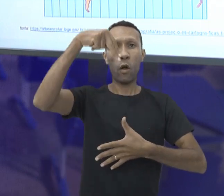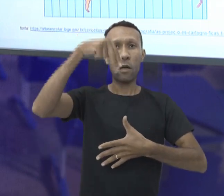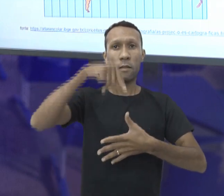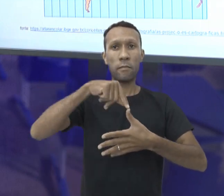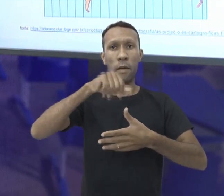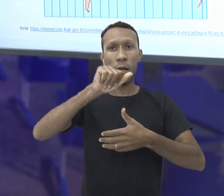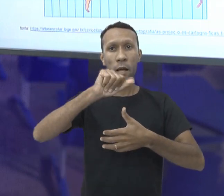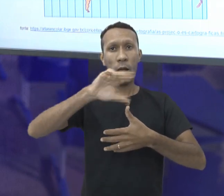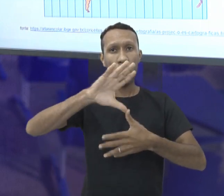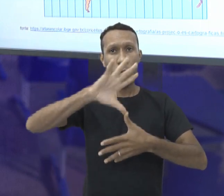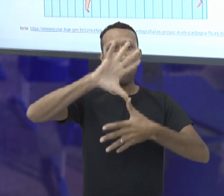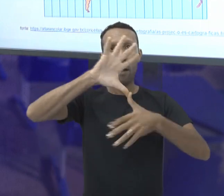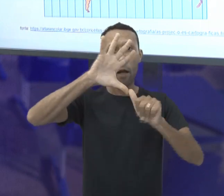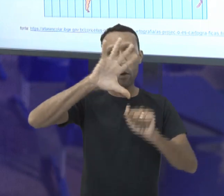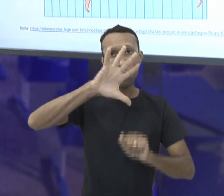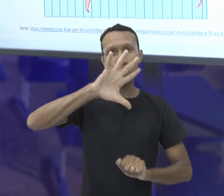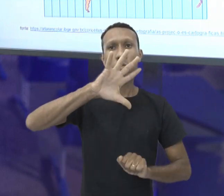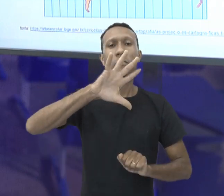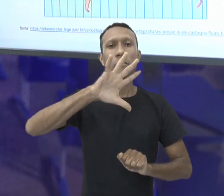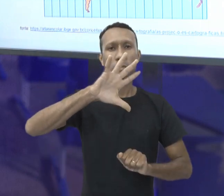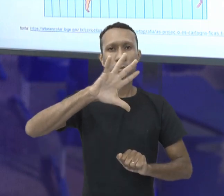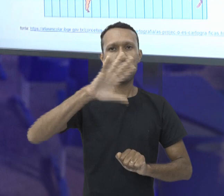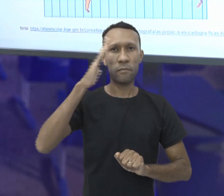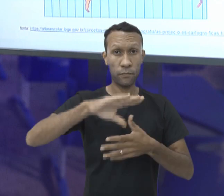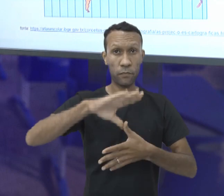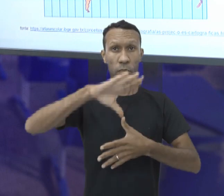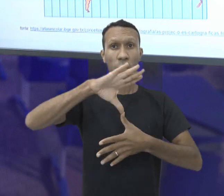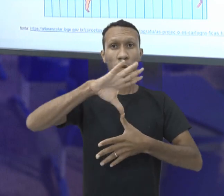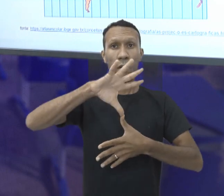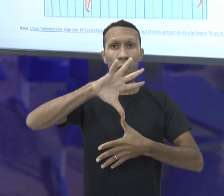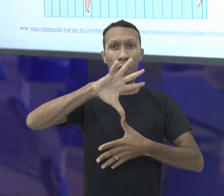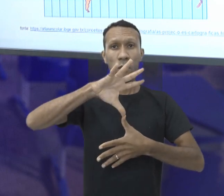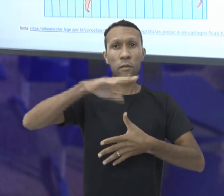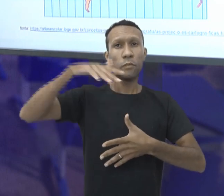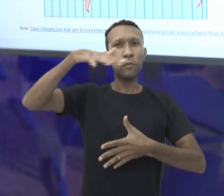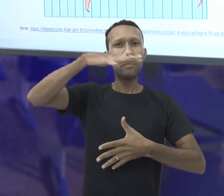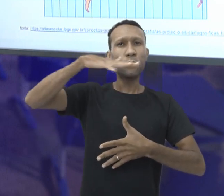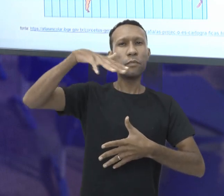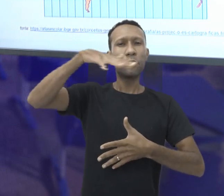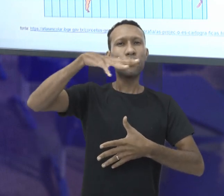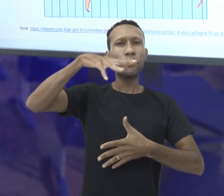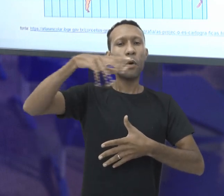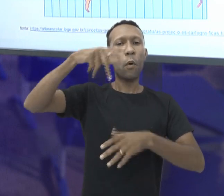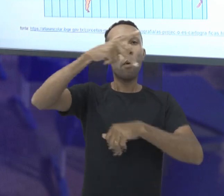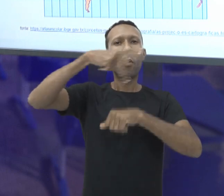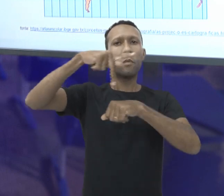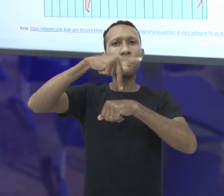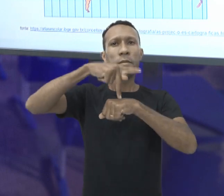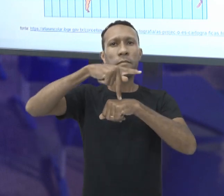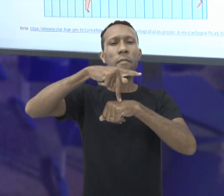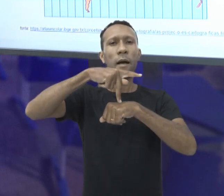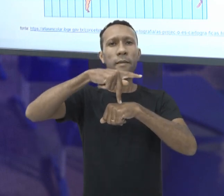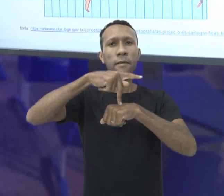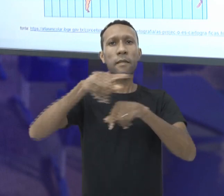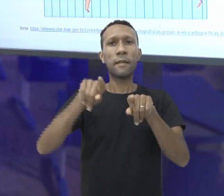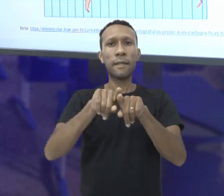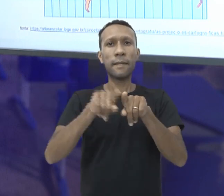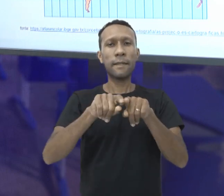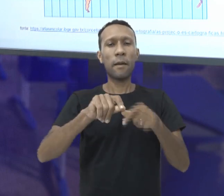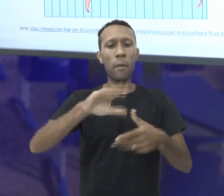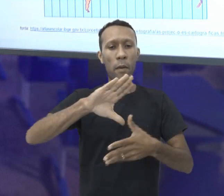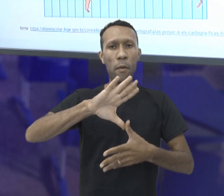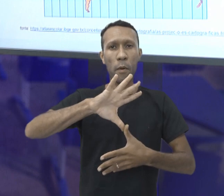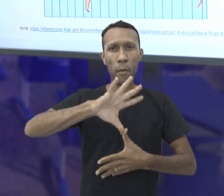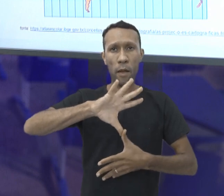mais achatados no hemisfério norte e os países do hemisfério sul são